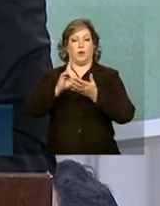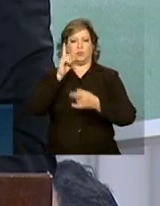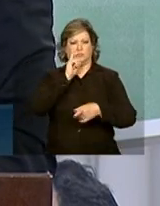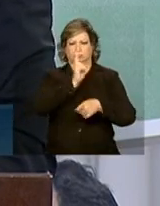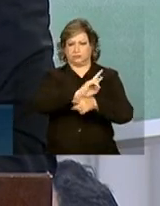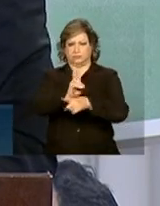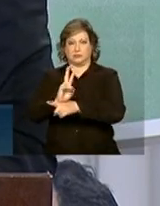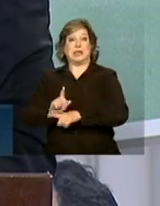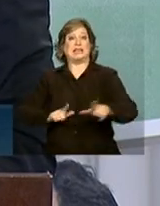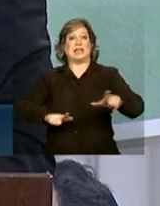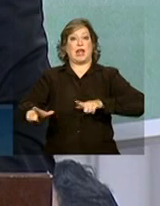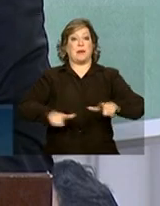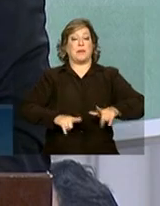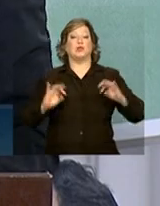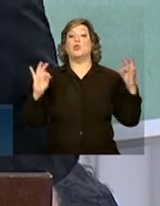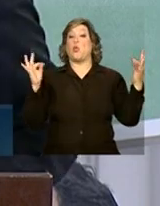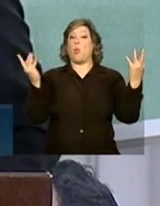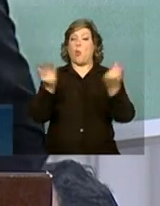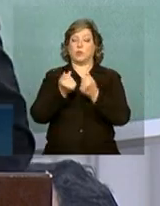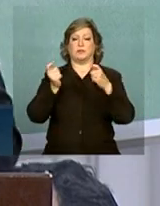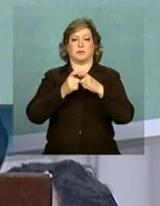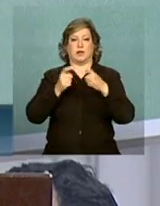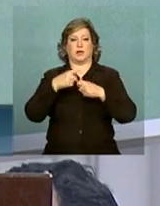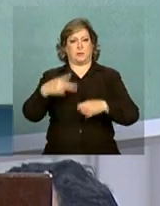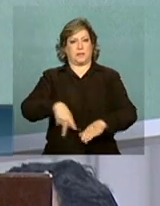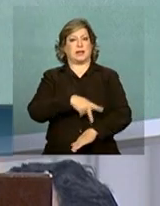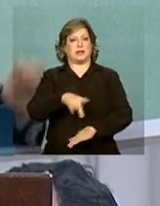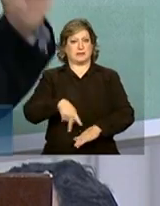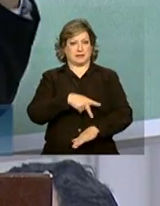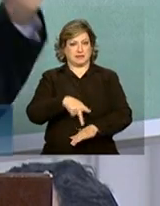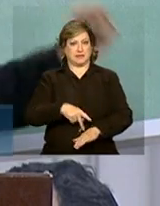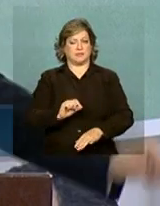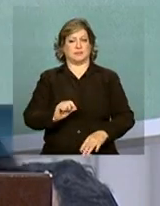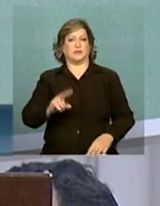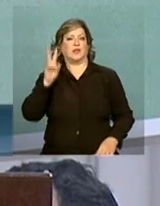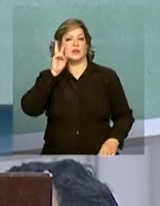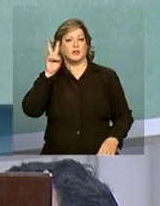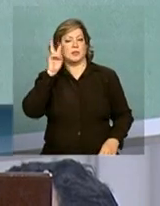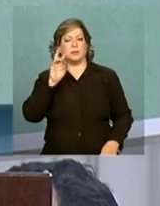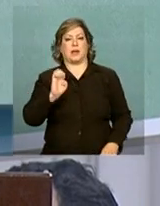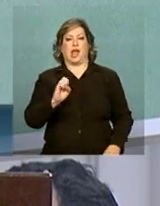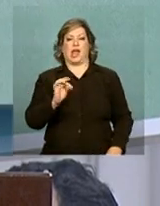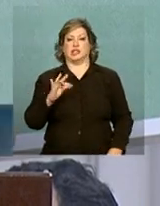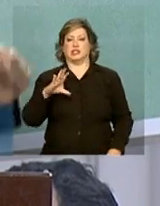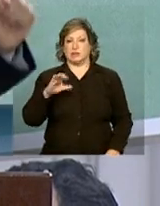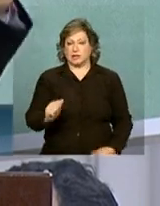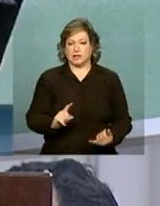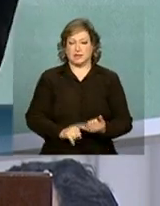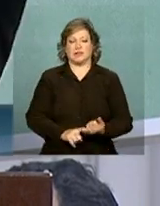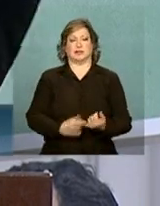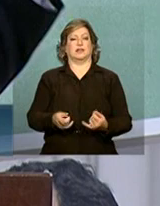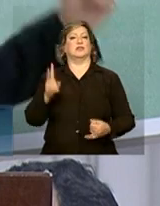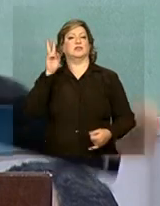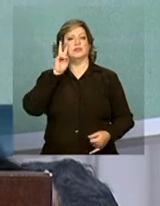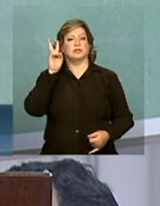o trabalho de todos os médicos no nosso país. Em relação à conduta ética, em